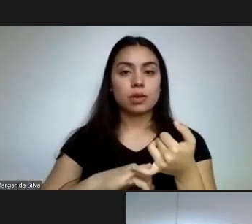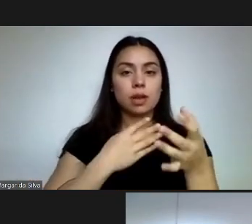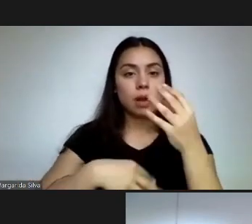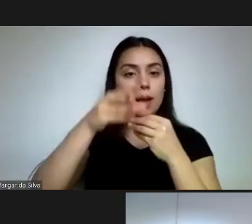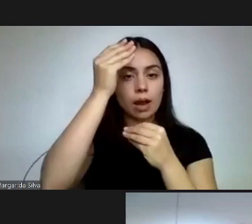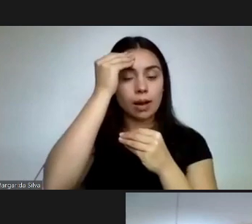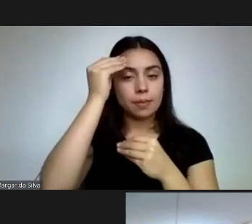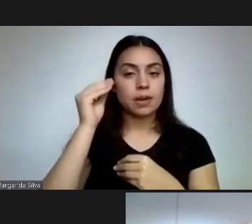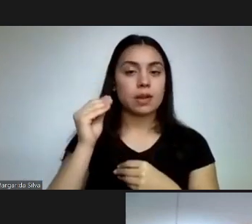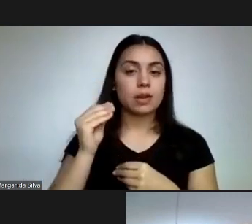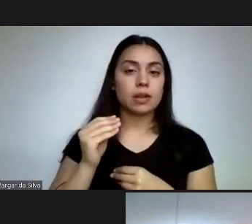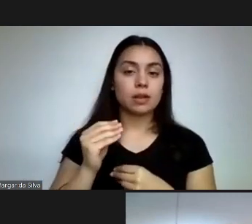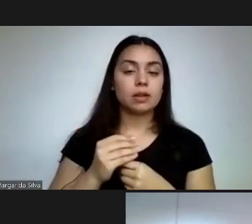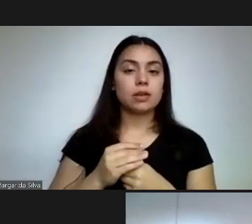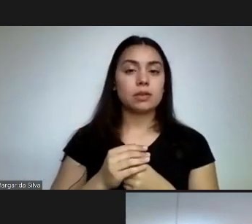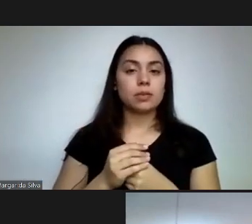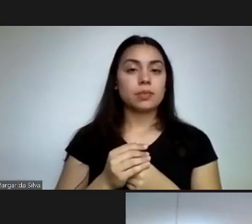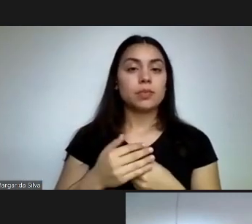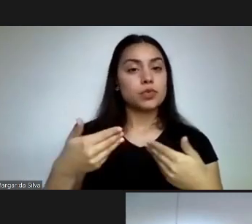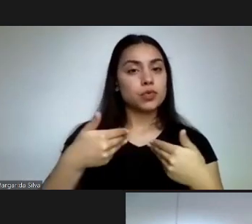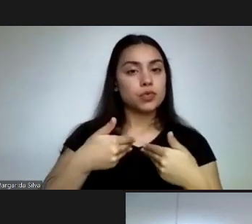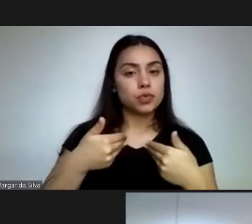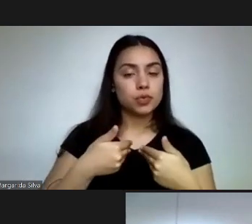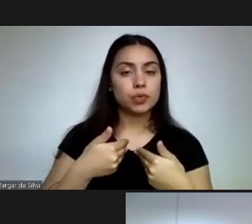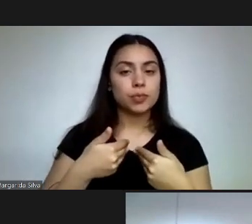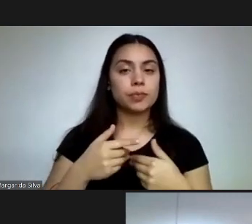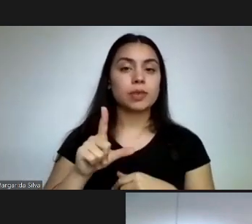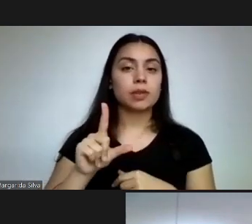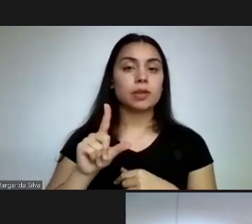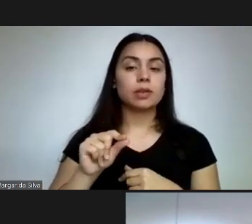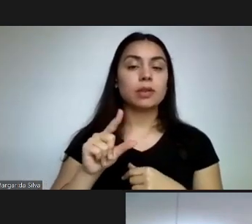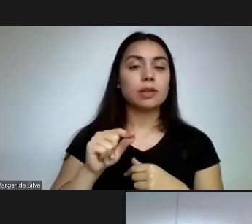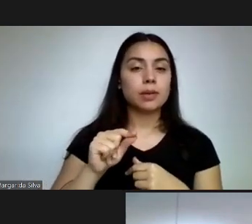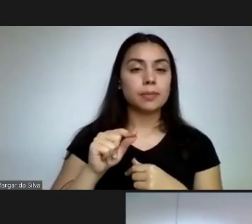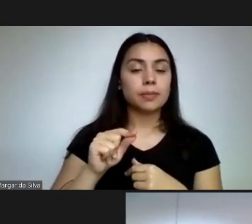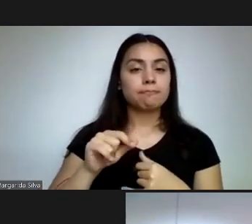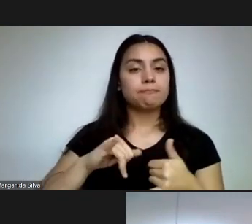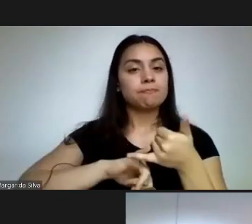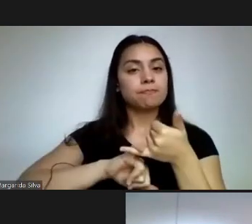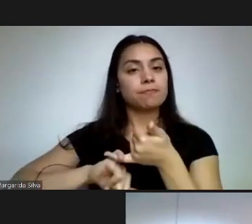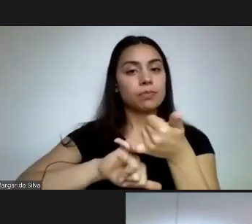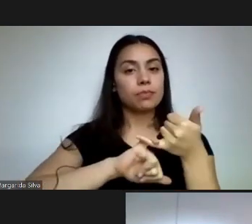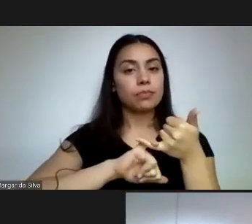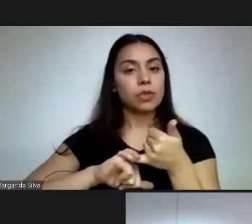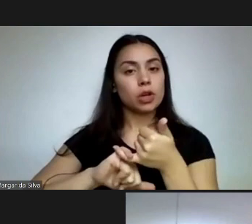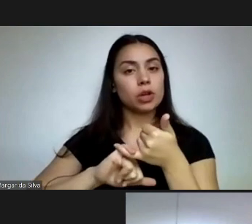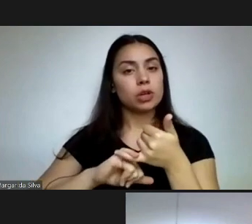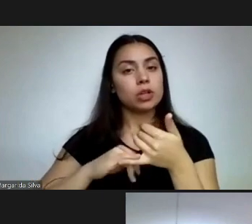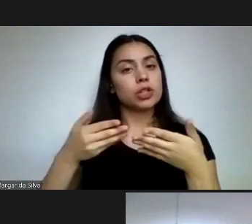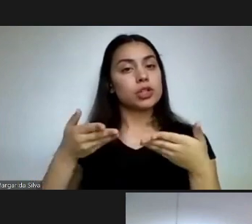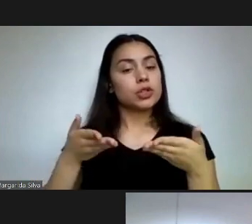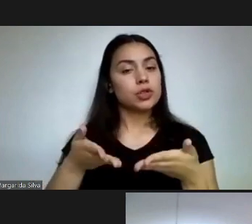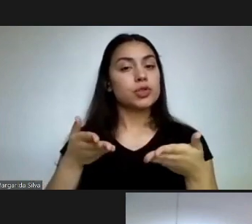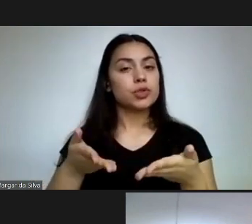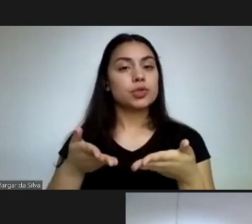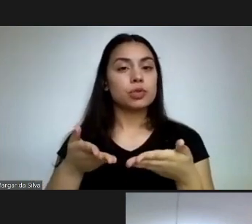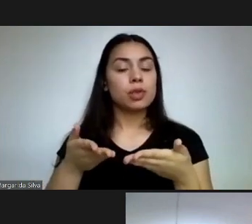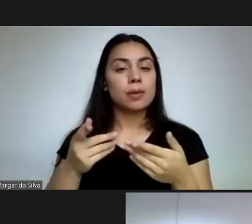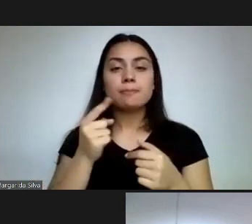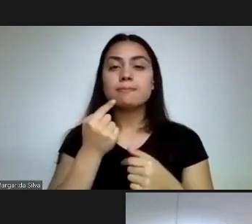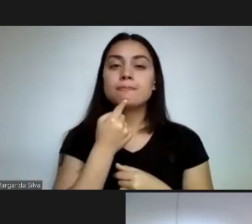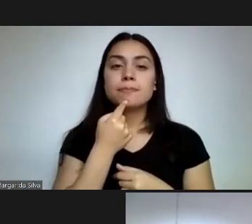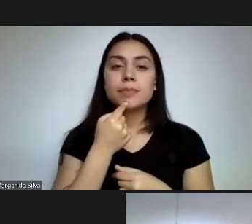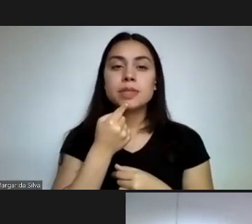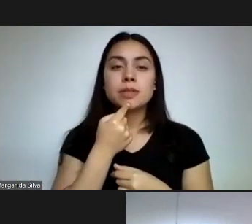em geral e, portanto, e também o mundo associativo permite também perceber que há um poder, o cidadão